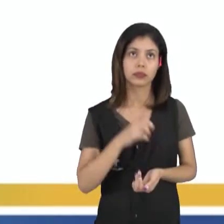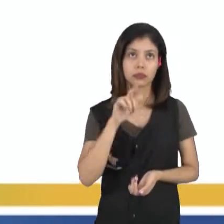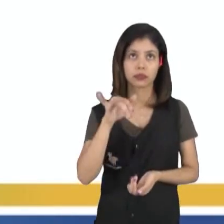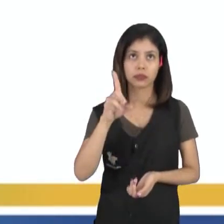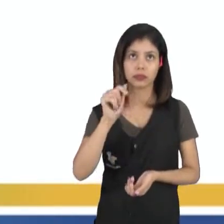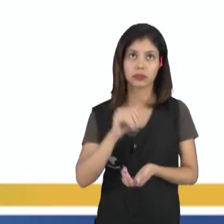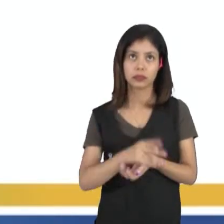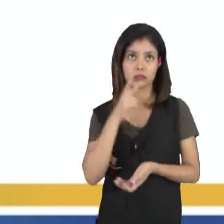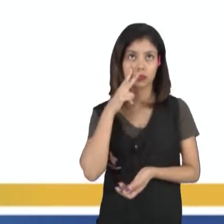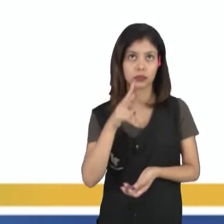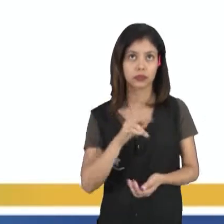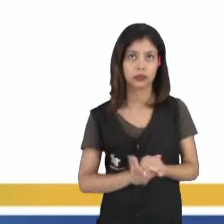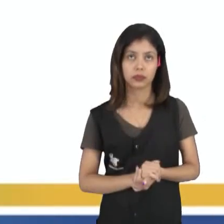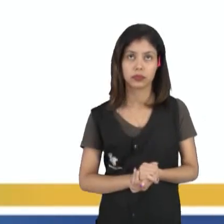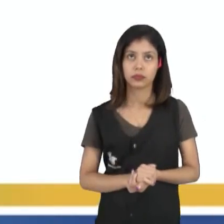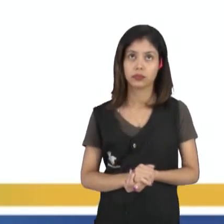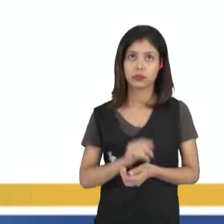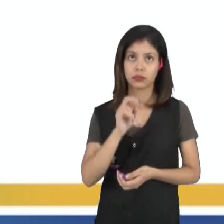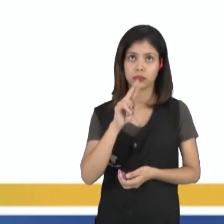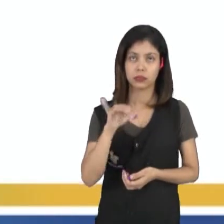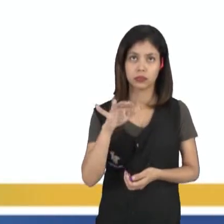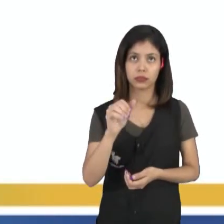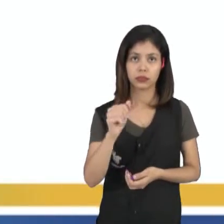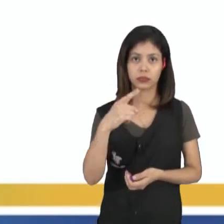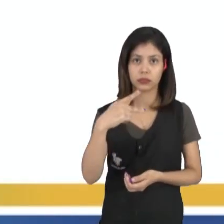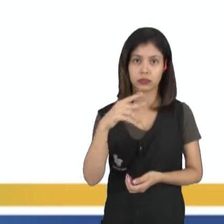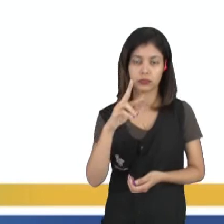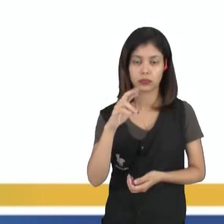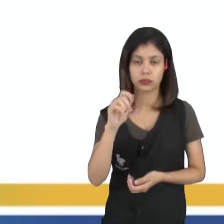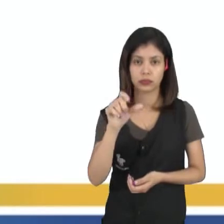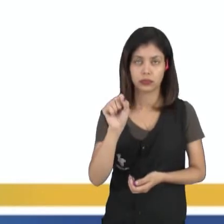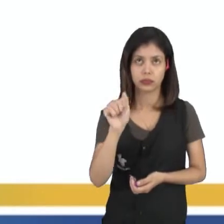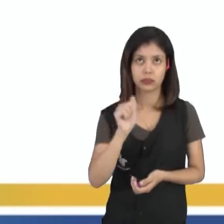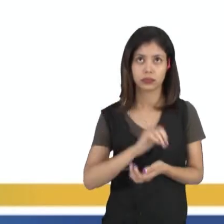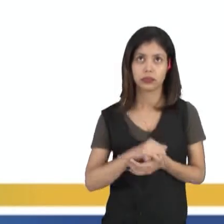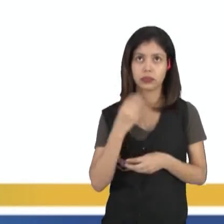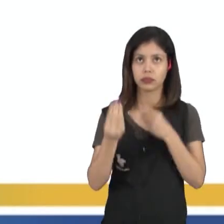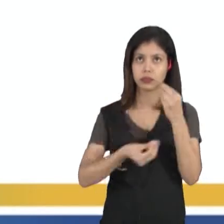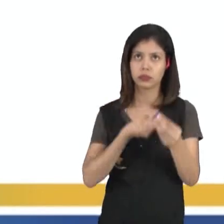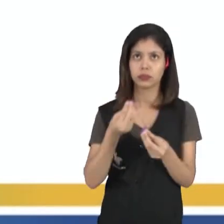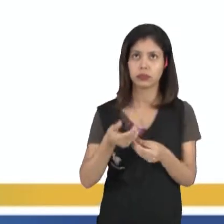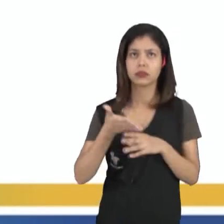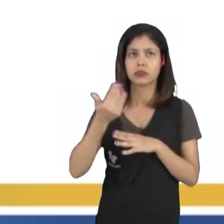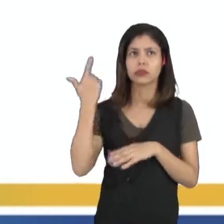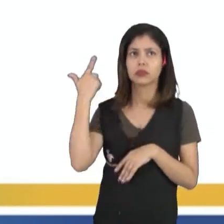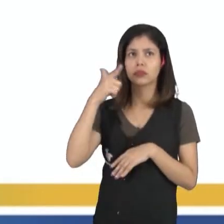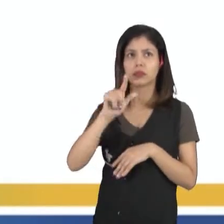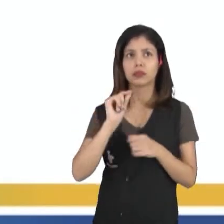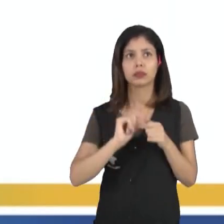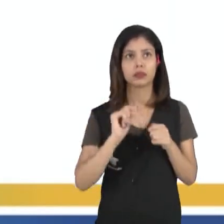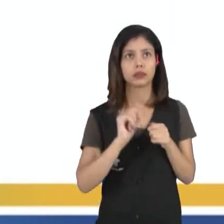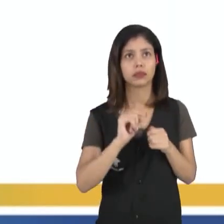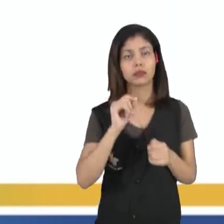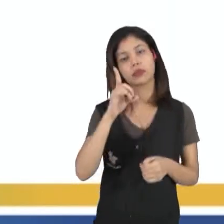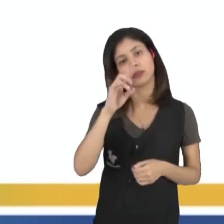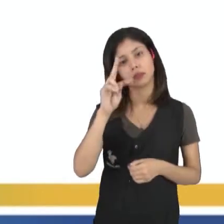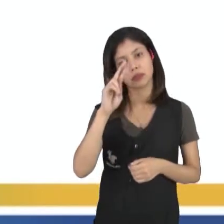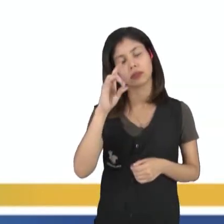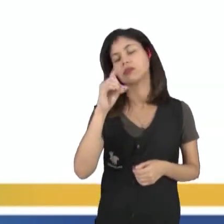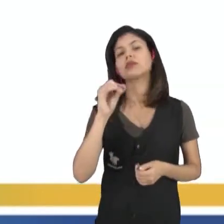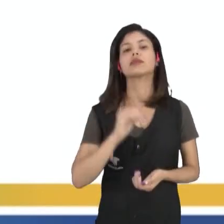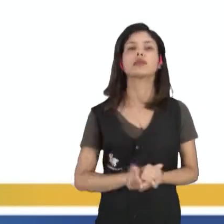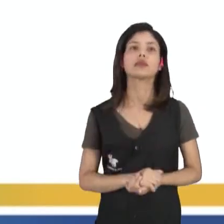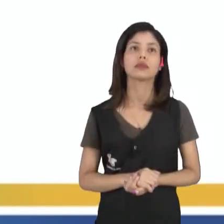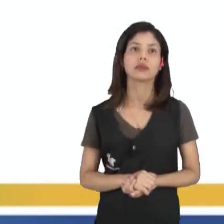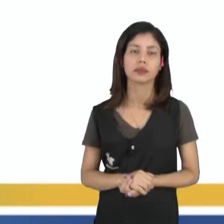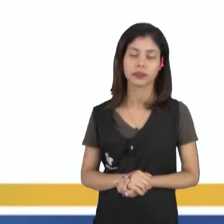margens lodosas para ver se funcionavam como patas, como haviam conseguido fazer